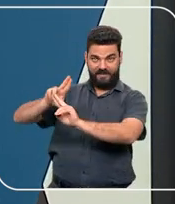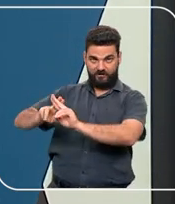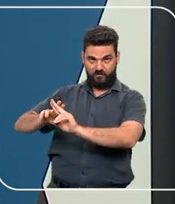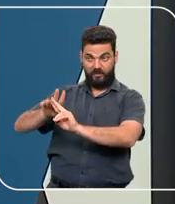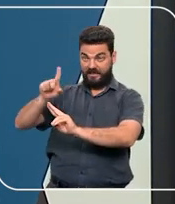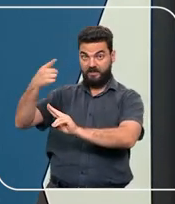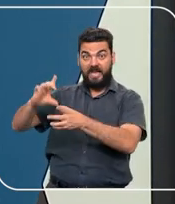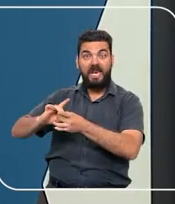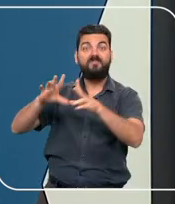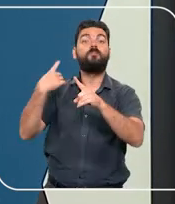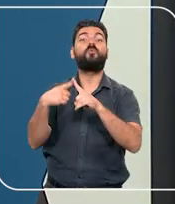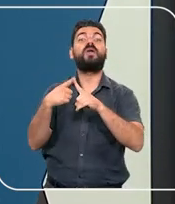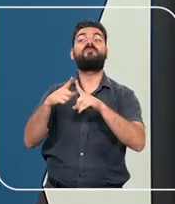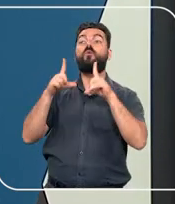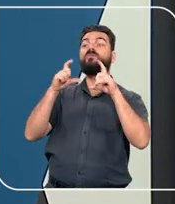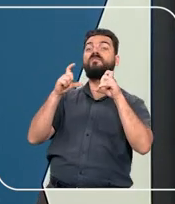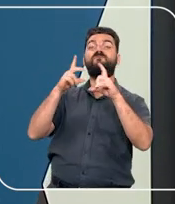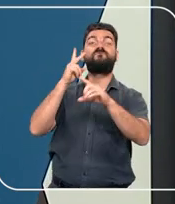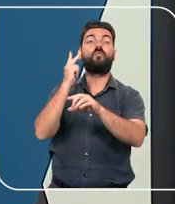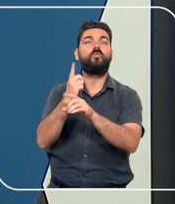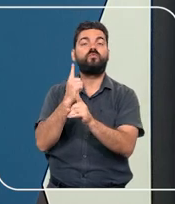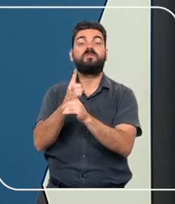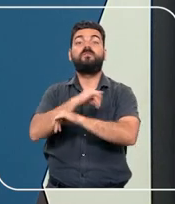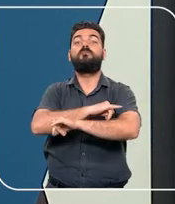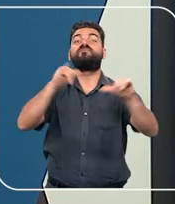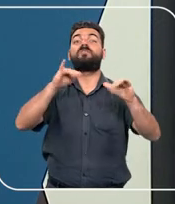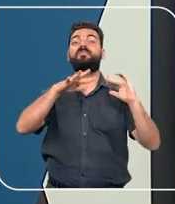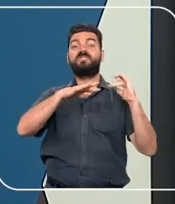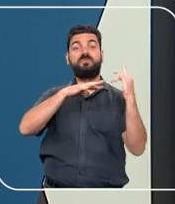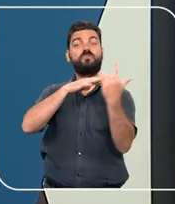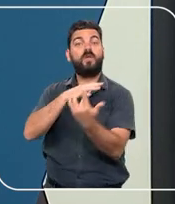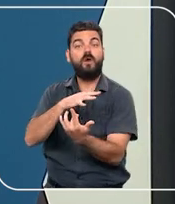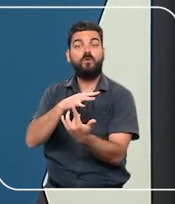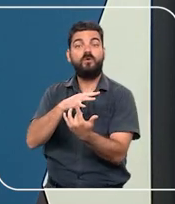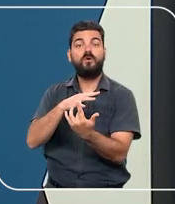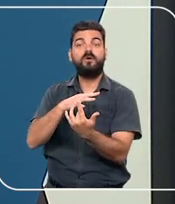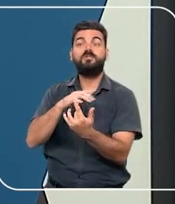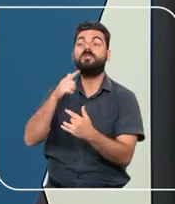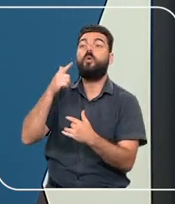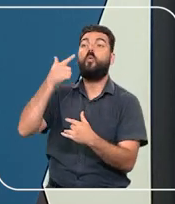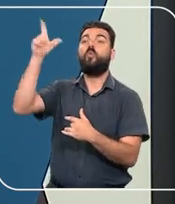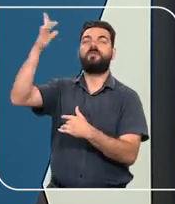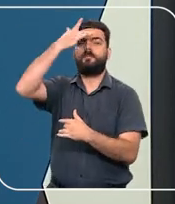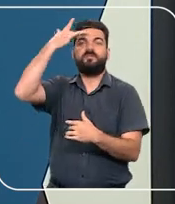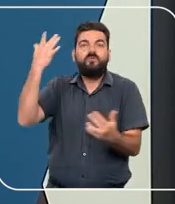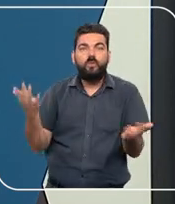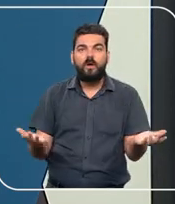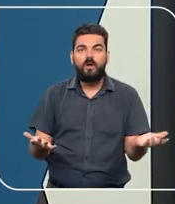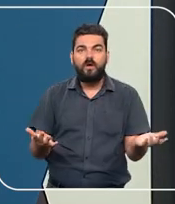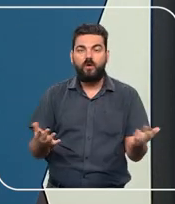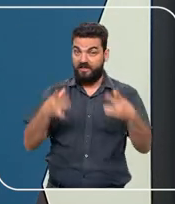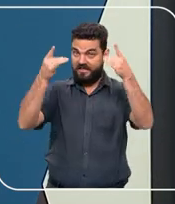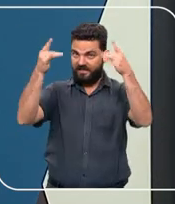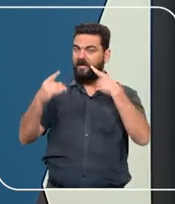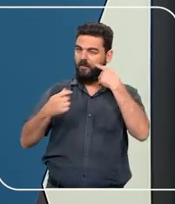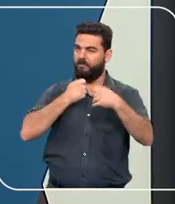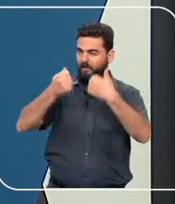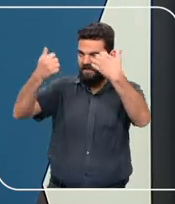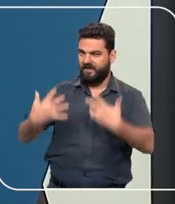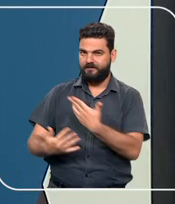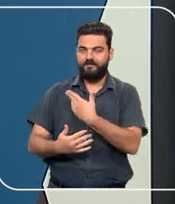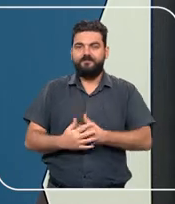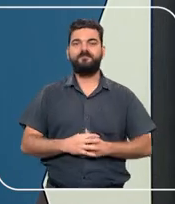homem preso depois de ter sido reconhecido por foto publicada em rede social de outro suspeito mais